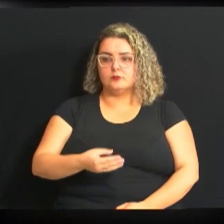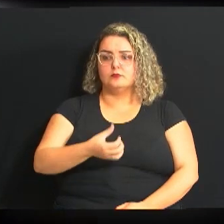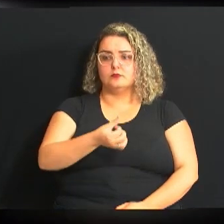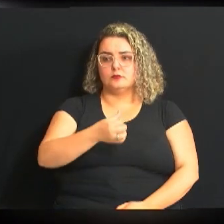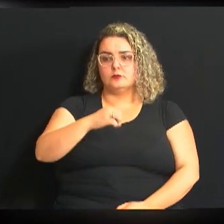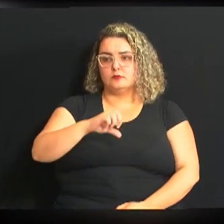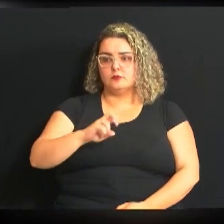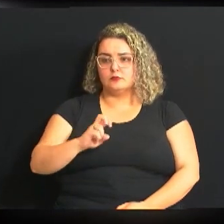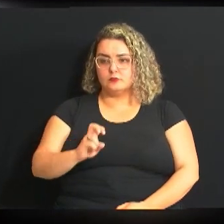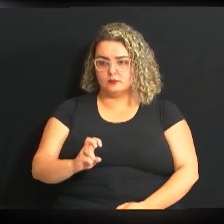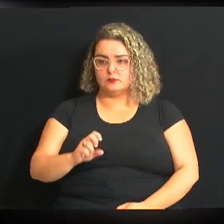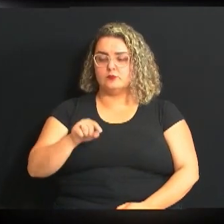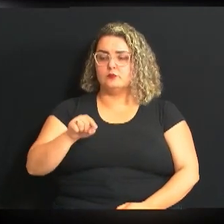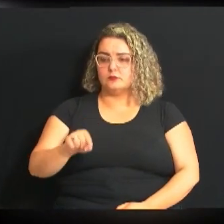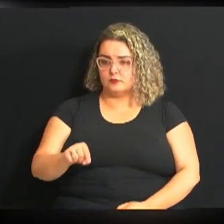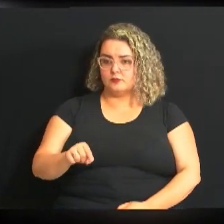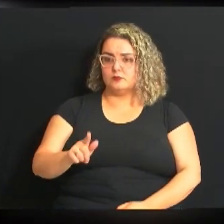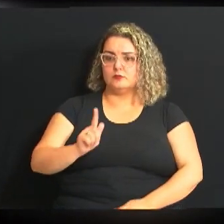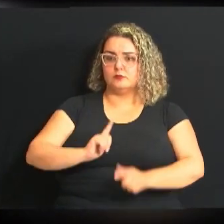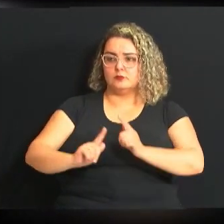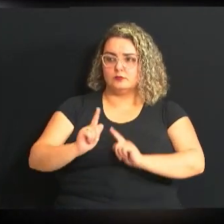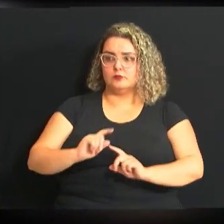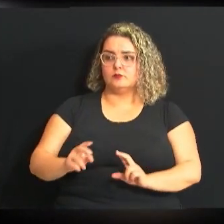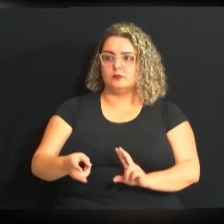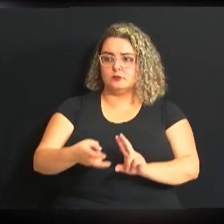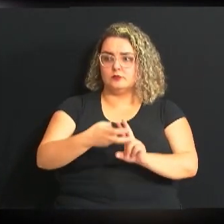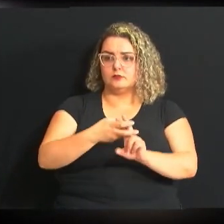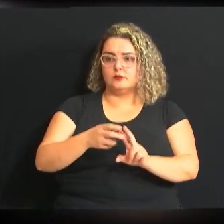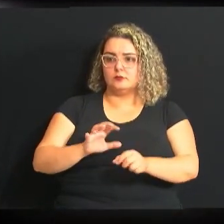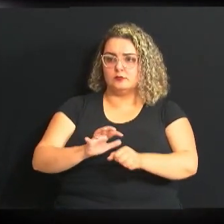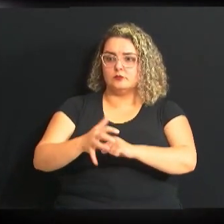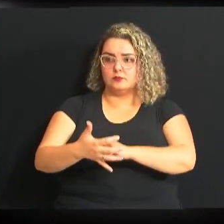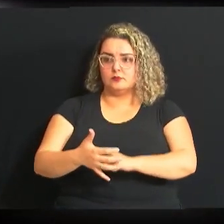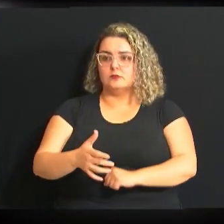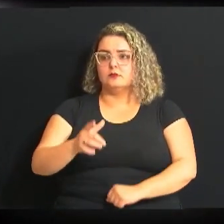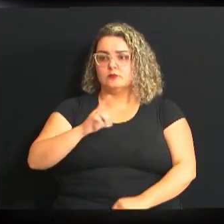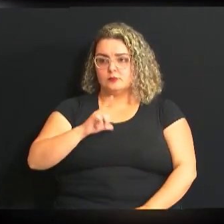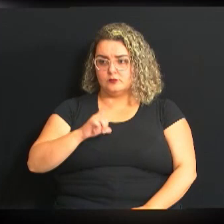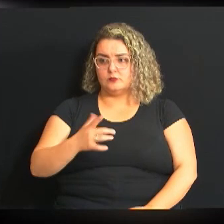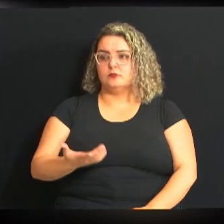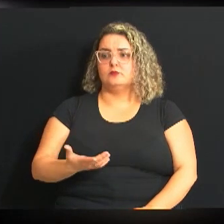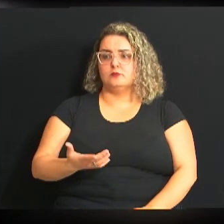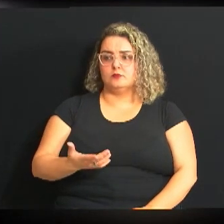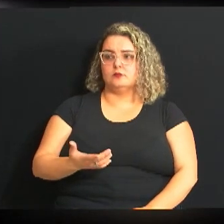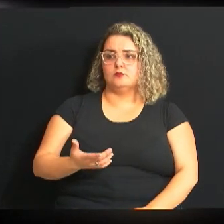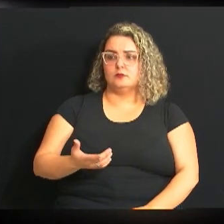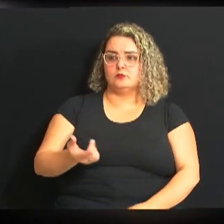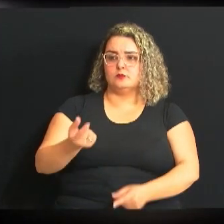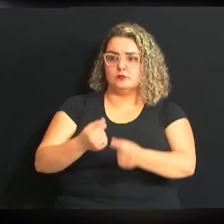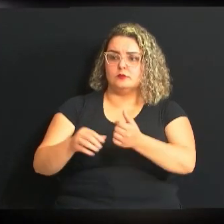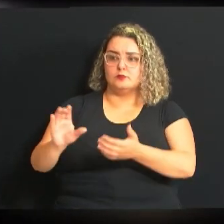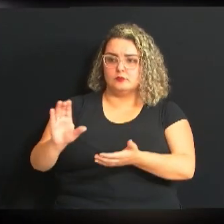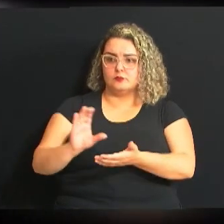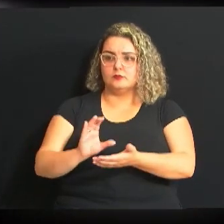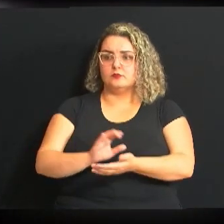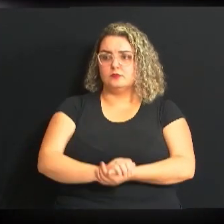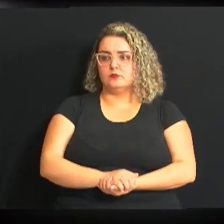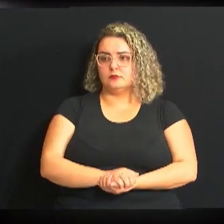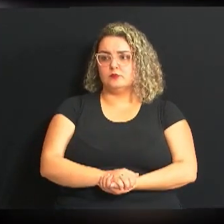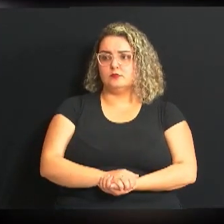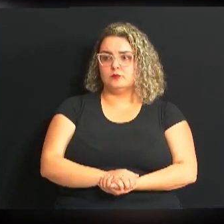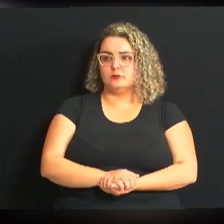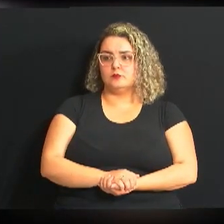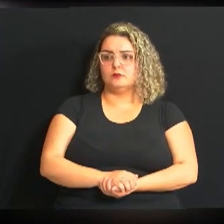4.695.000, gestão do SUS, coronavírus, ainda tivemos repasse esse ano, esse exercício,